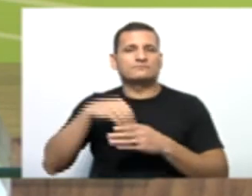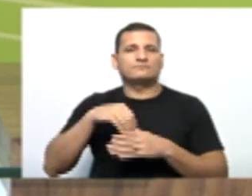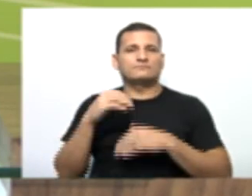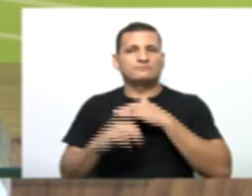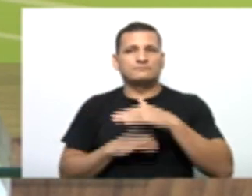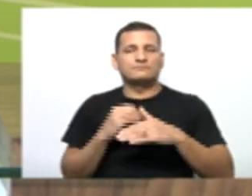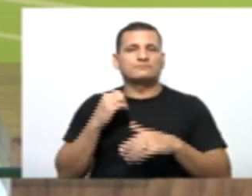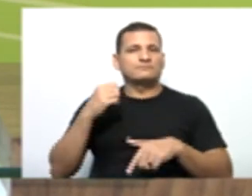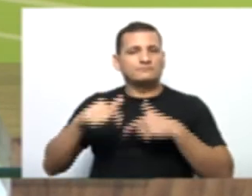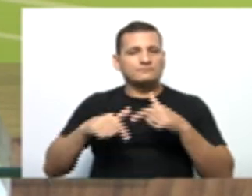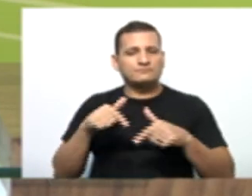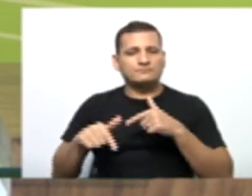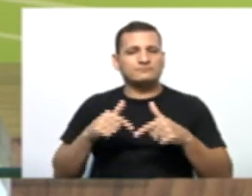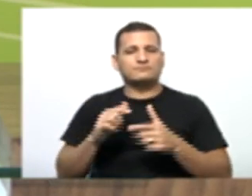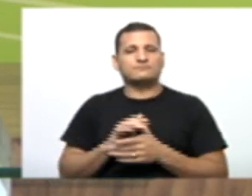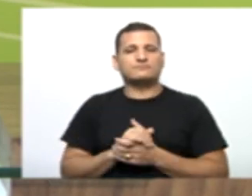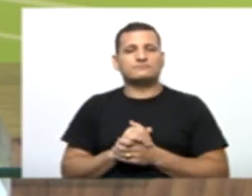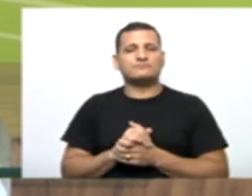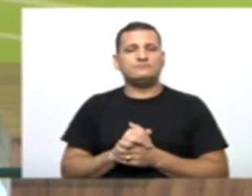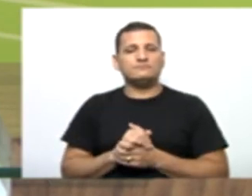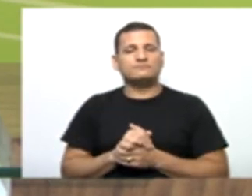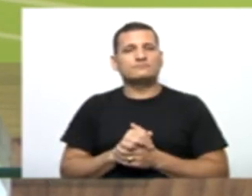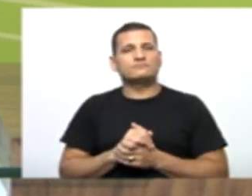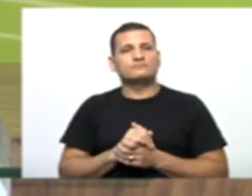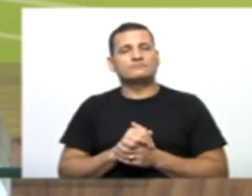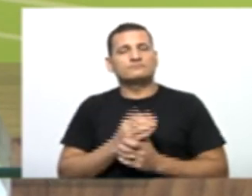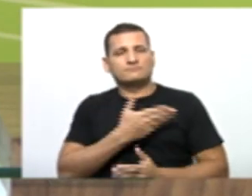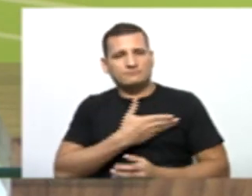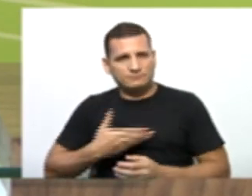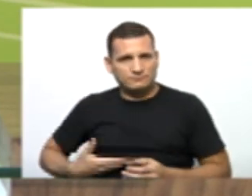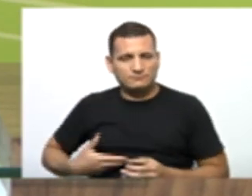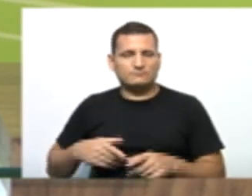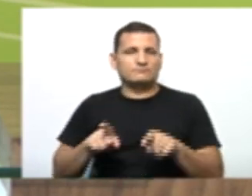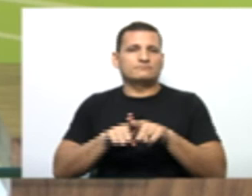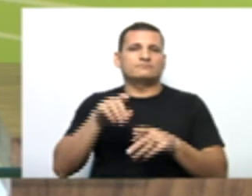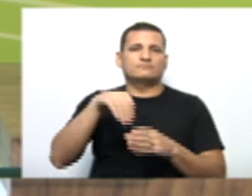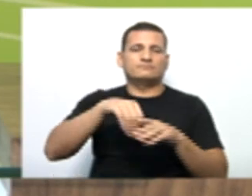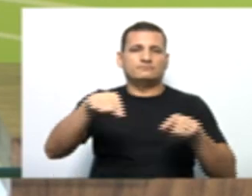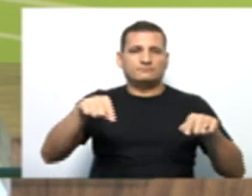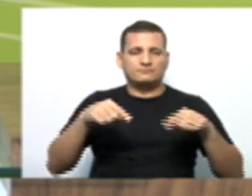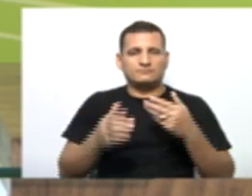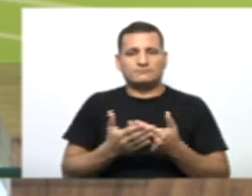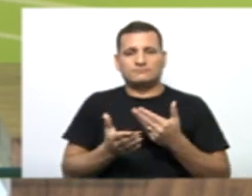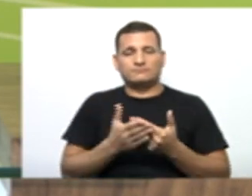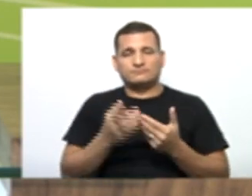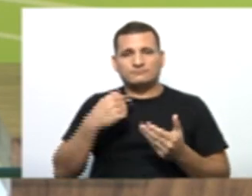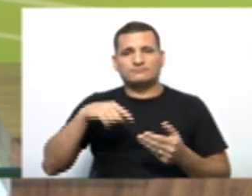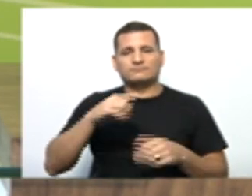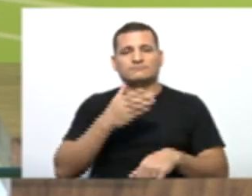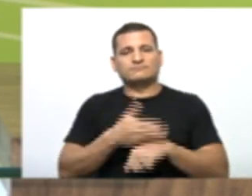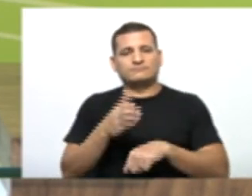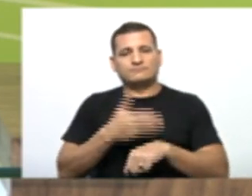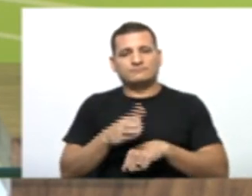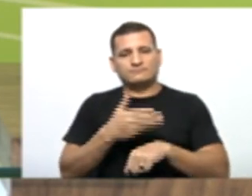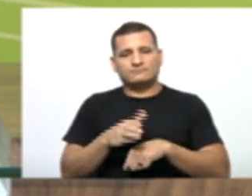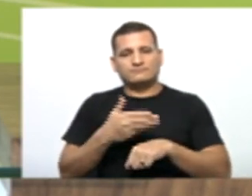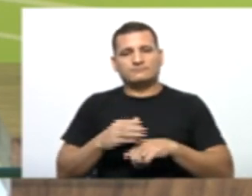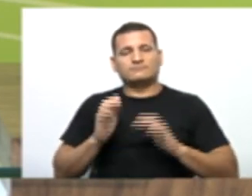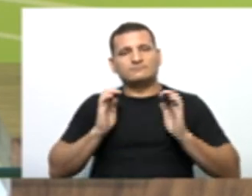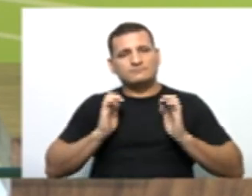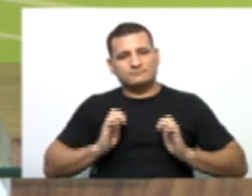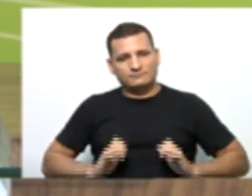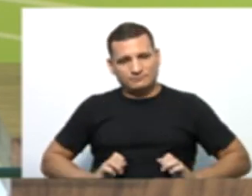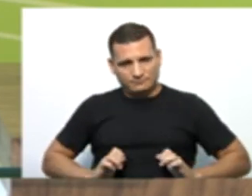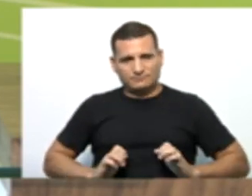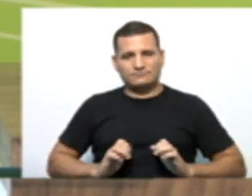no trabalho, no setor público e também na sala de aula, onde a gente também exercita a ética a partir